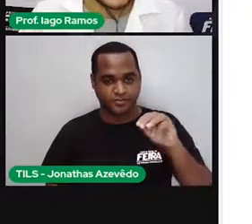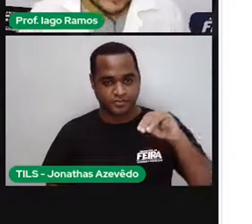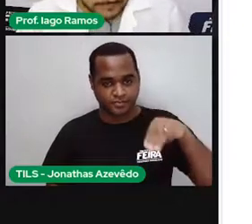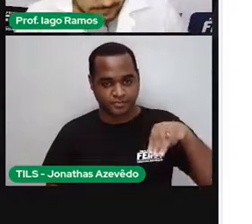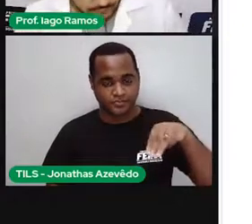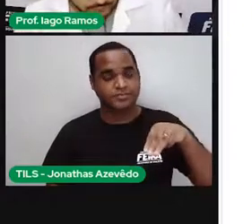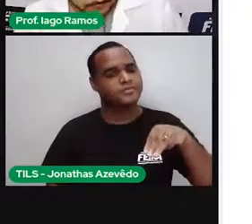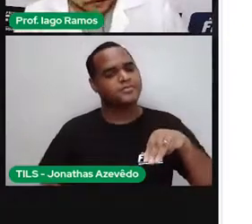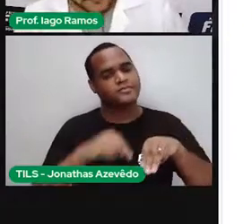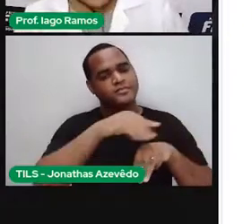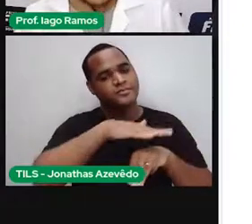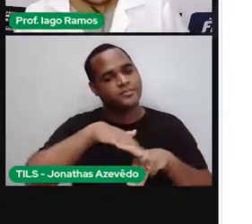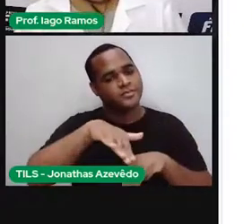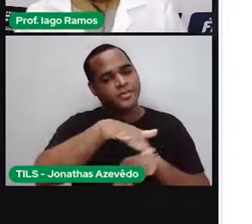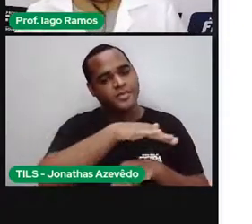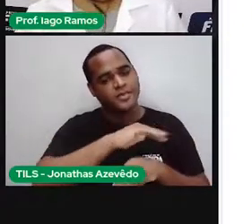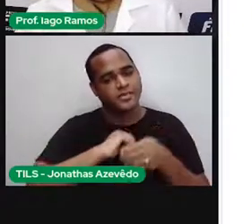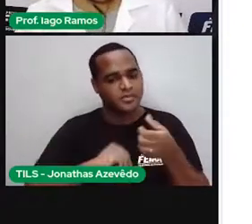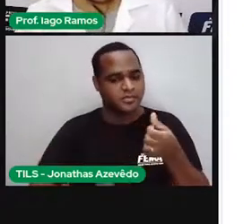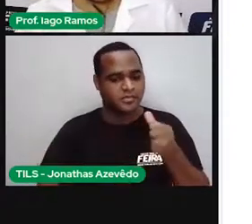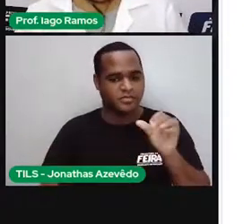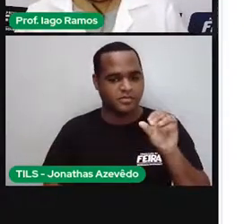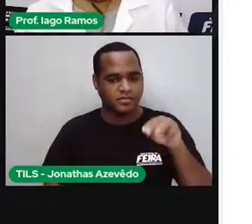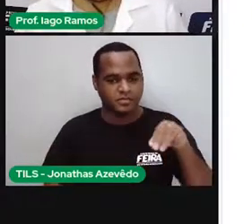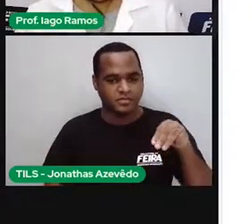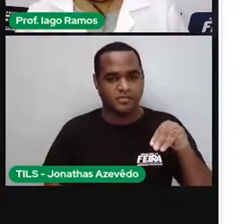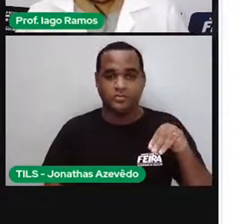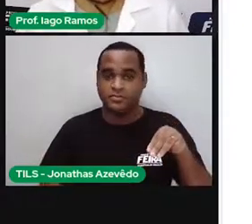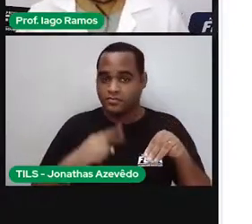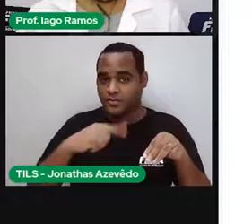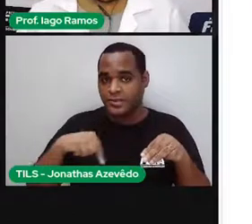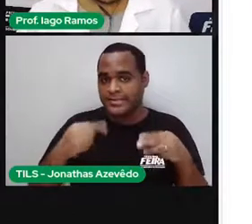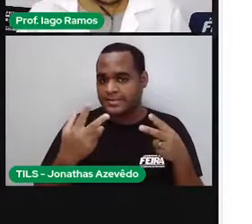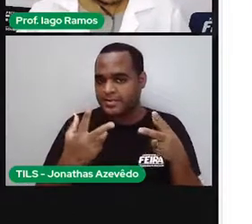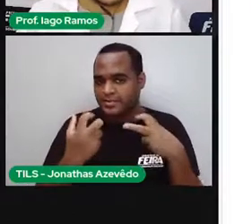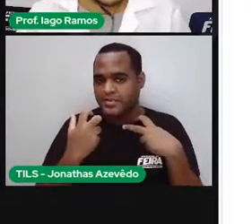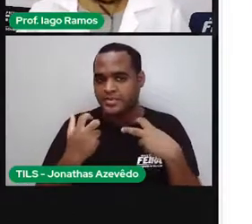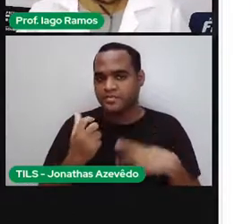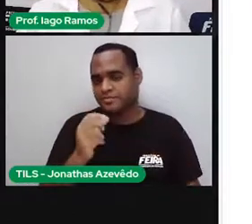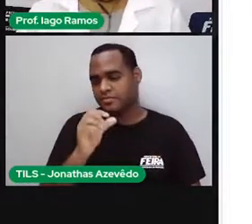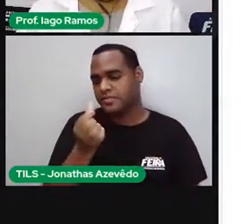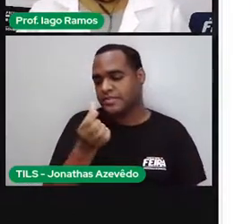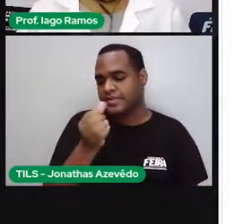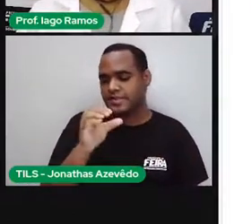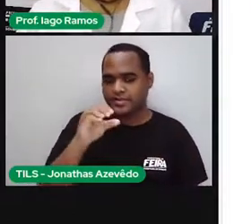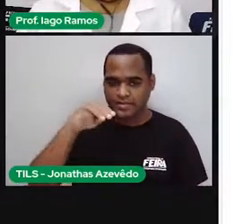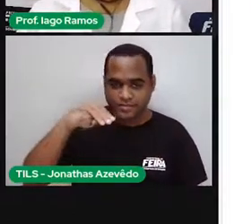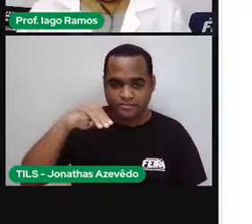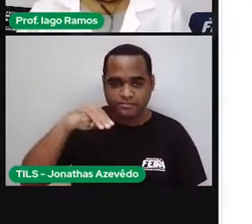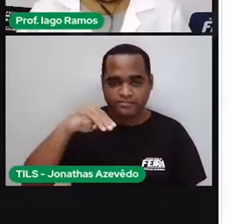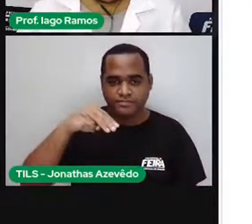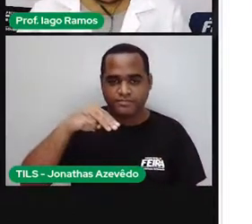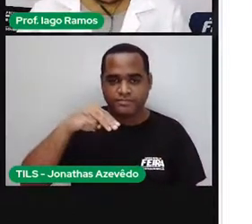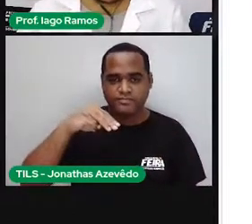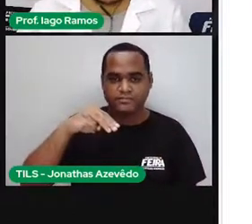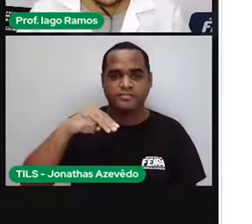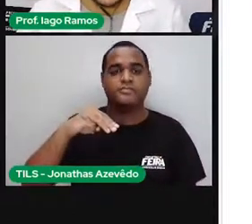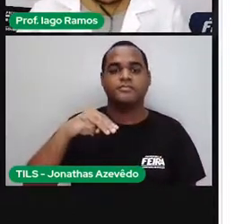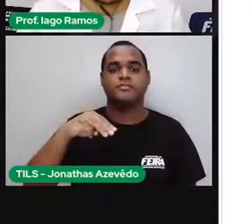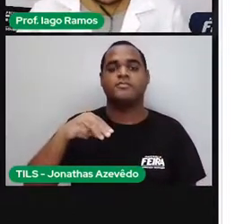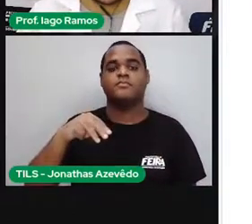vai ser seis então a ver esse frango aqui ó a base é 6